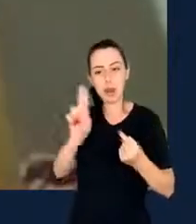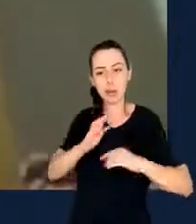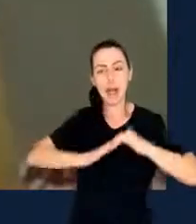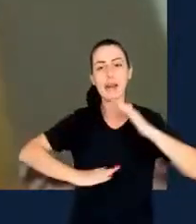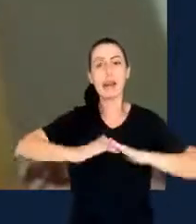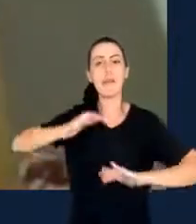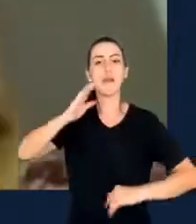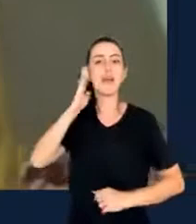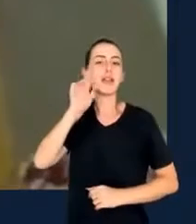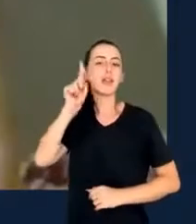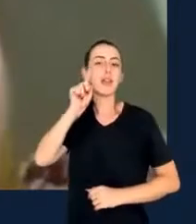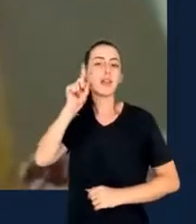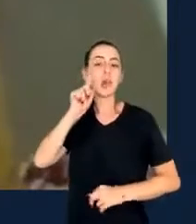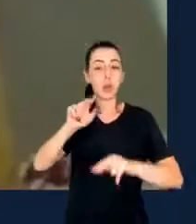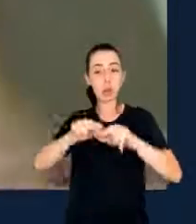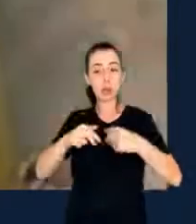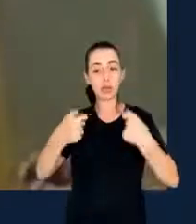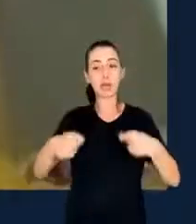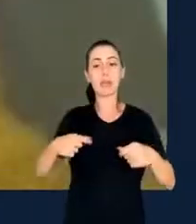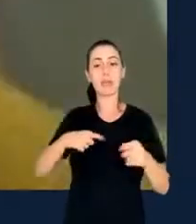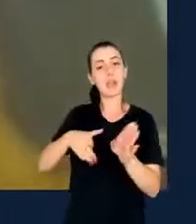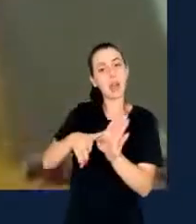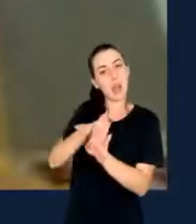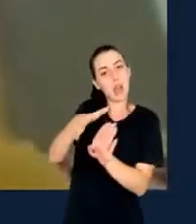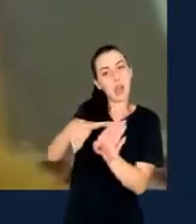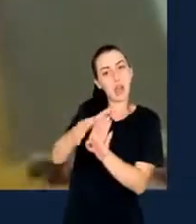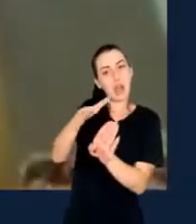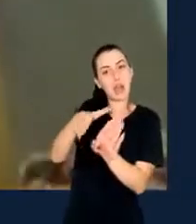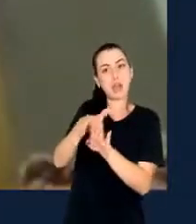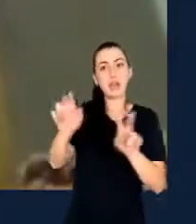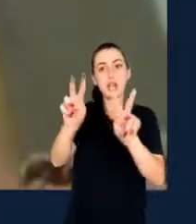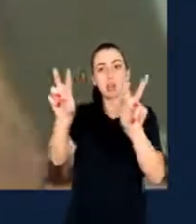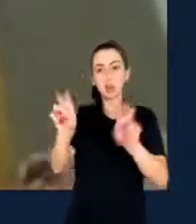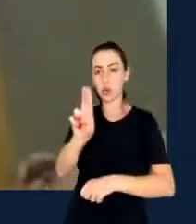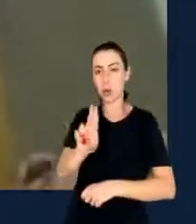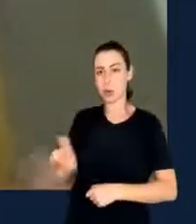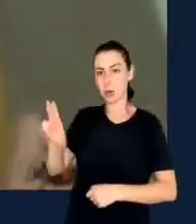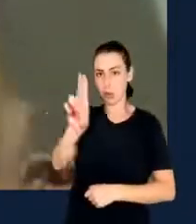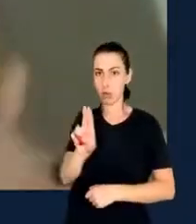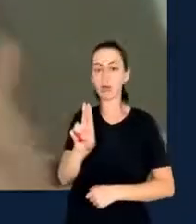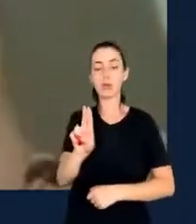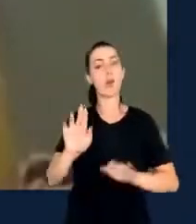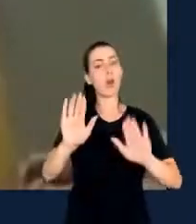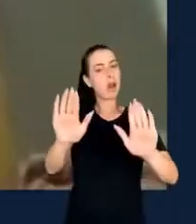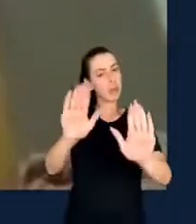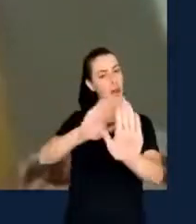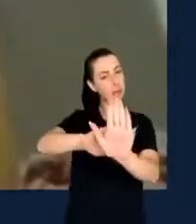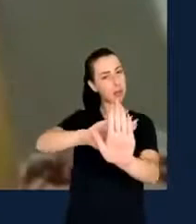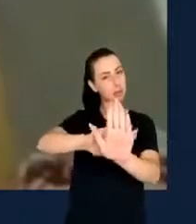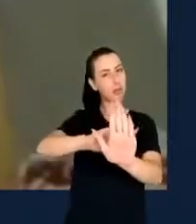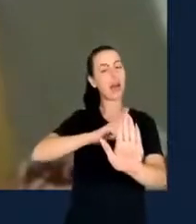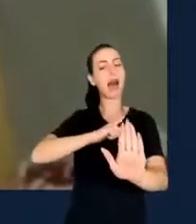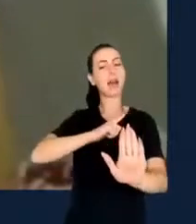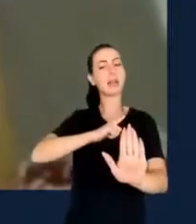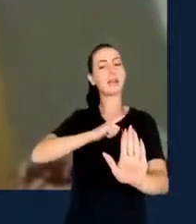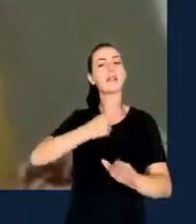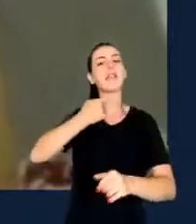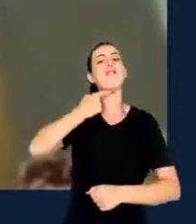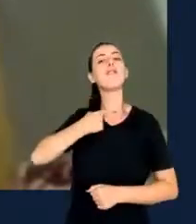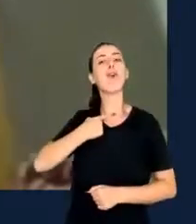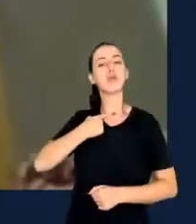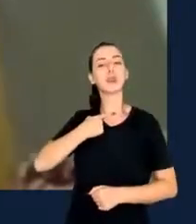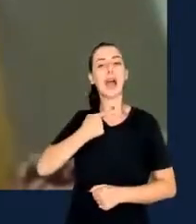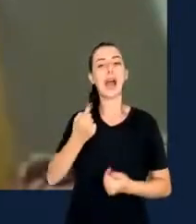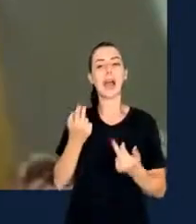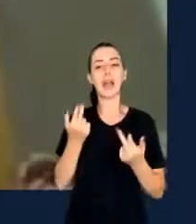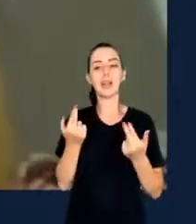Oriente sobre essa implementação Então a gente tem uma série de questões mais você tem uma intenção realmente de fechar essa informação eu